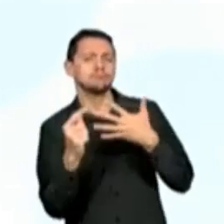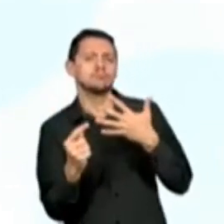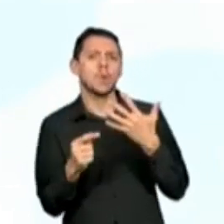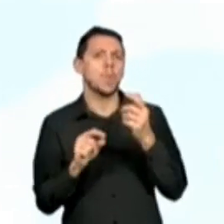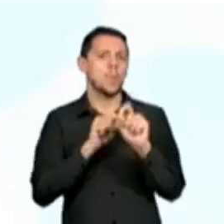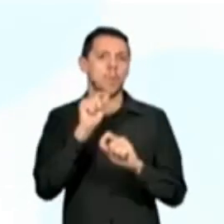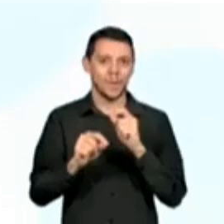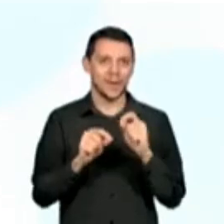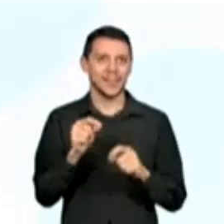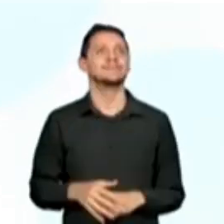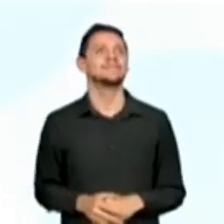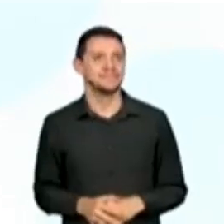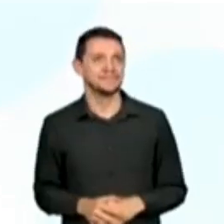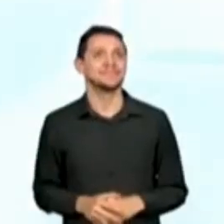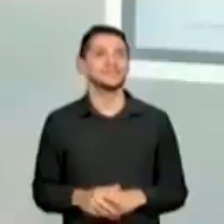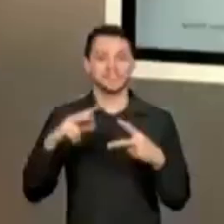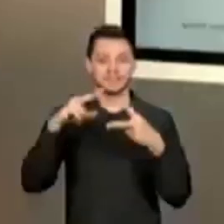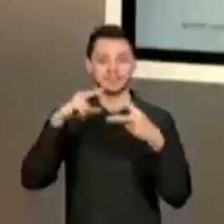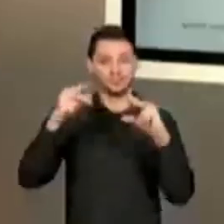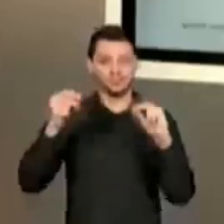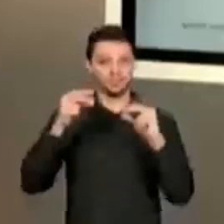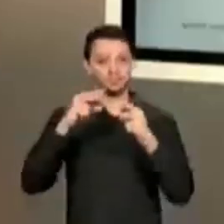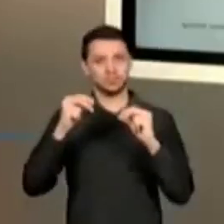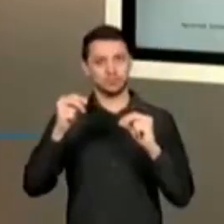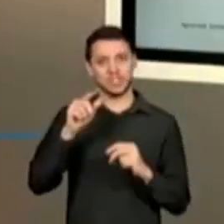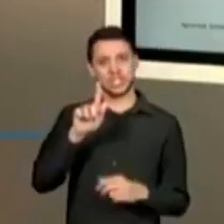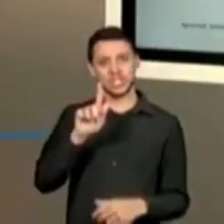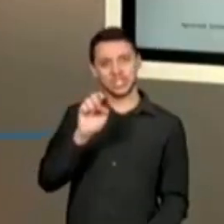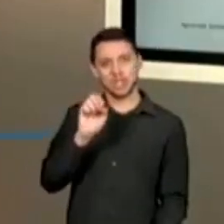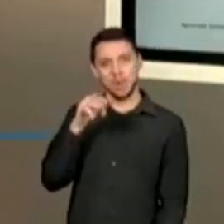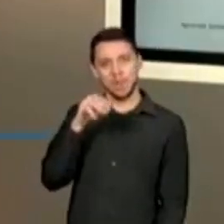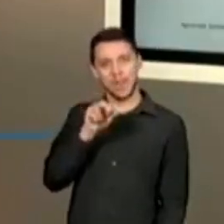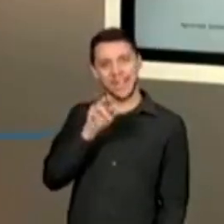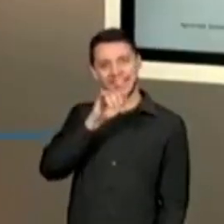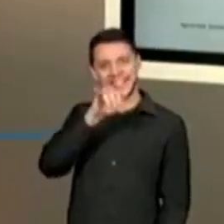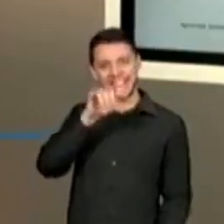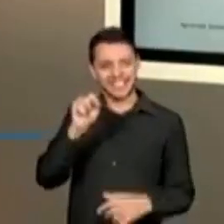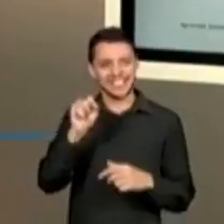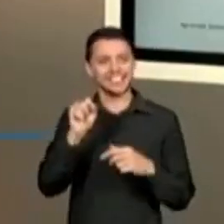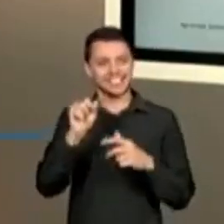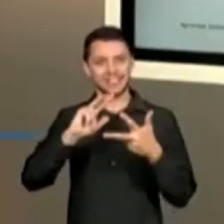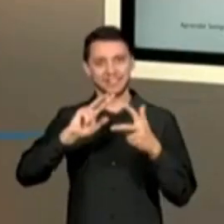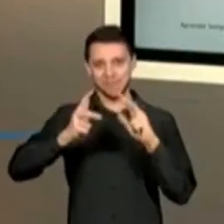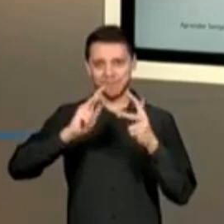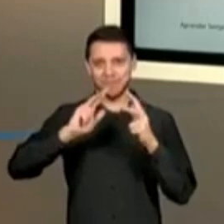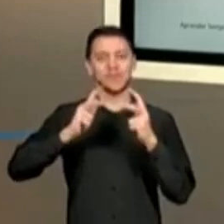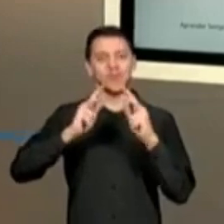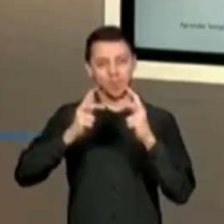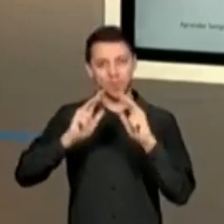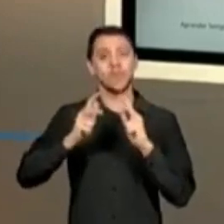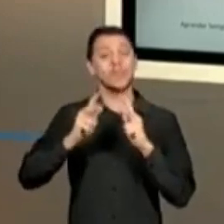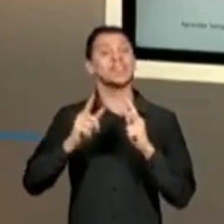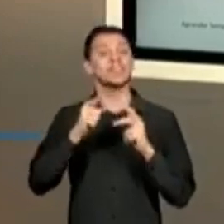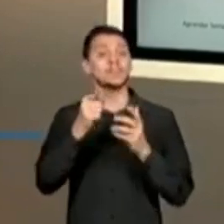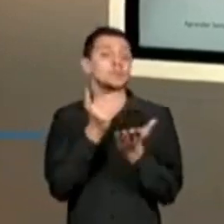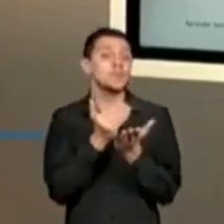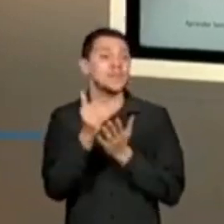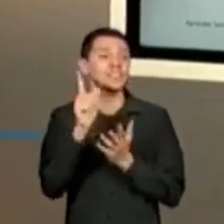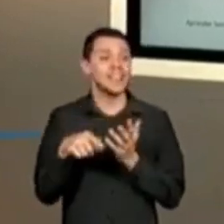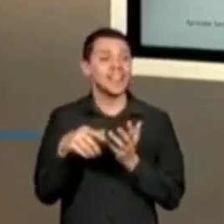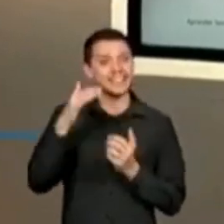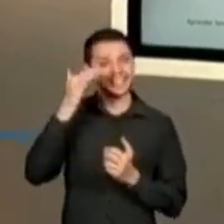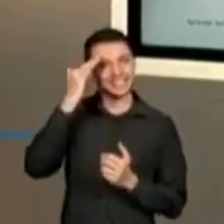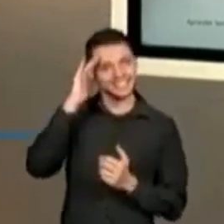geométricas espaciais. Esse é o assunto da aula, ok? Tá. Então, é isso que a gente tem que começar a entender. Vamos começar a relacionar aí os